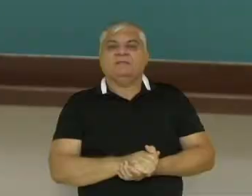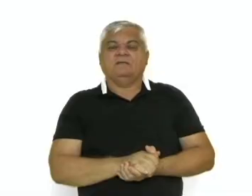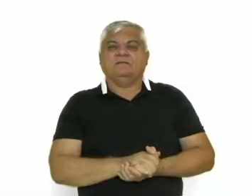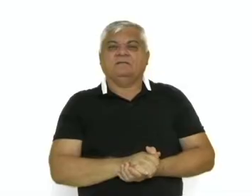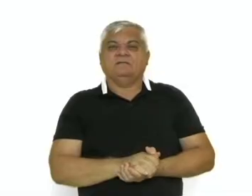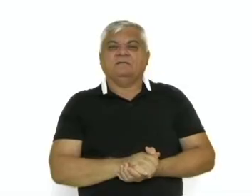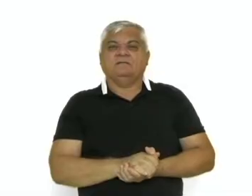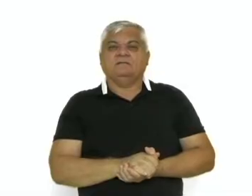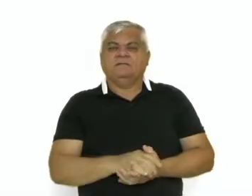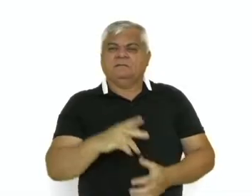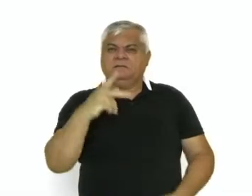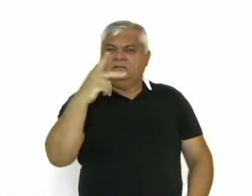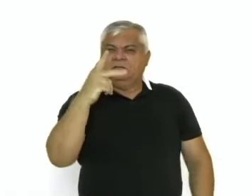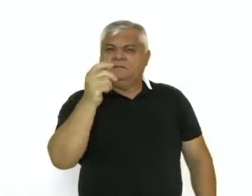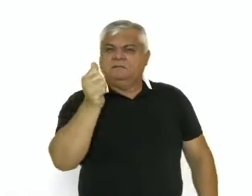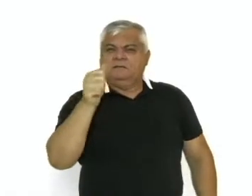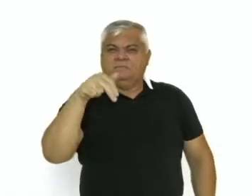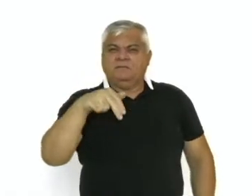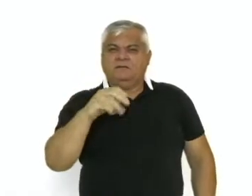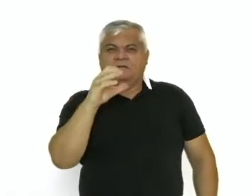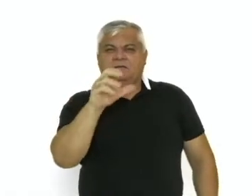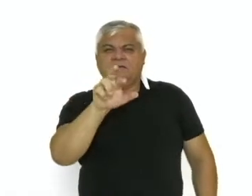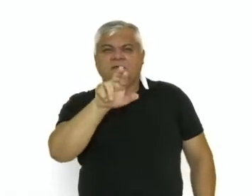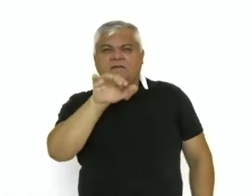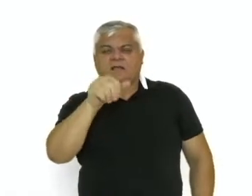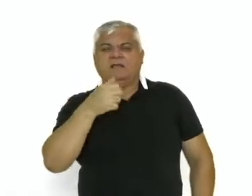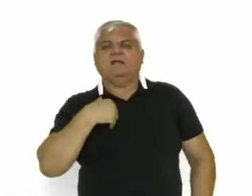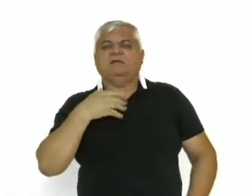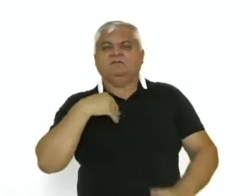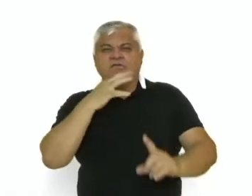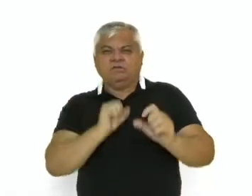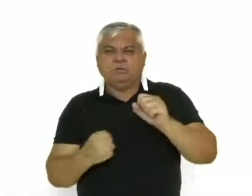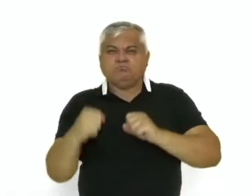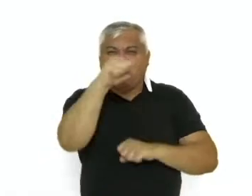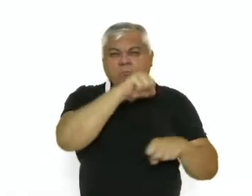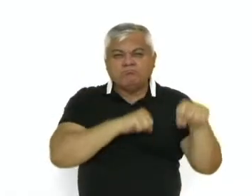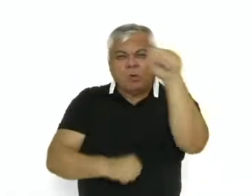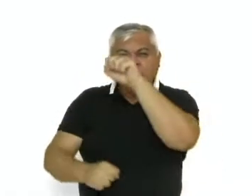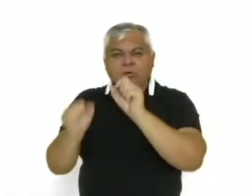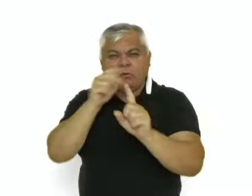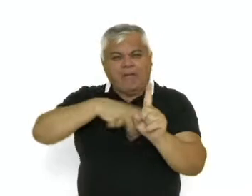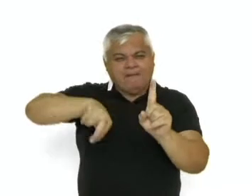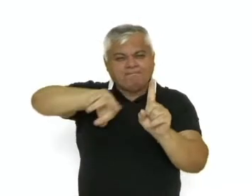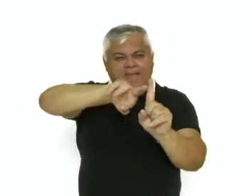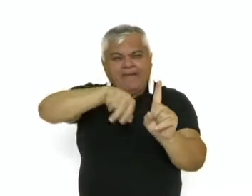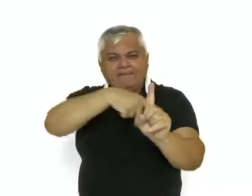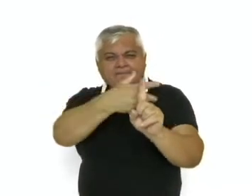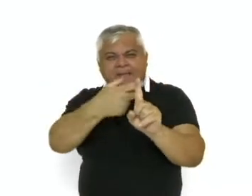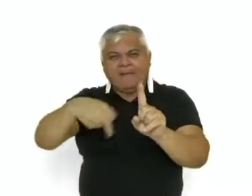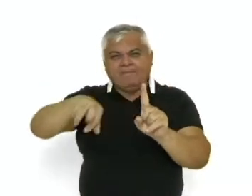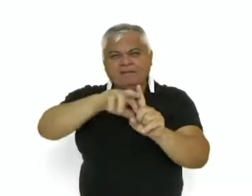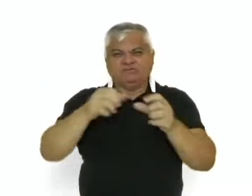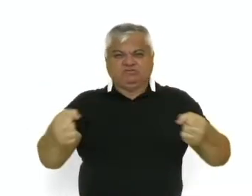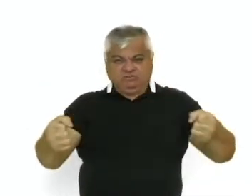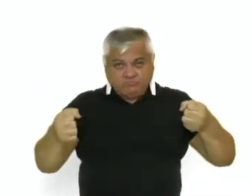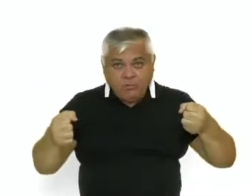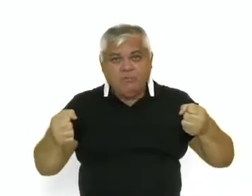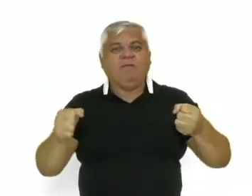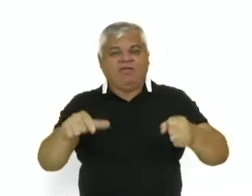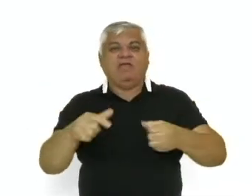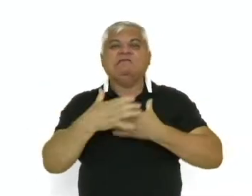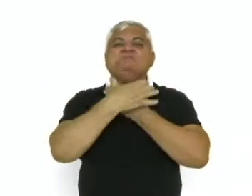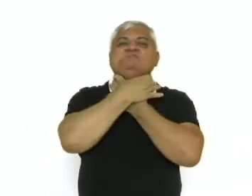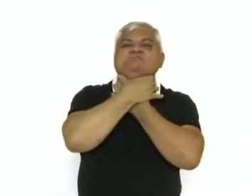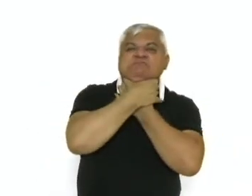pancrácio. O que é? Socos, chutes, joelhadas, cotoveladas, cabeçada, estrangulamento,